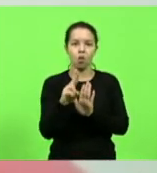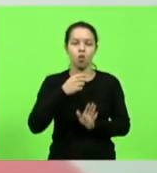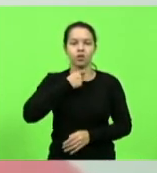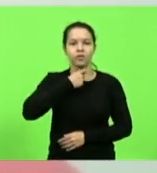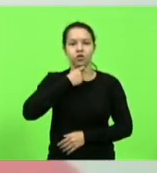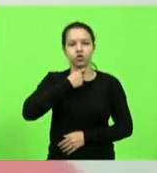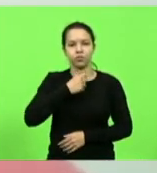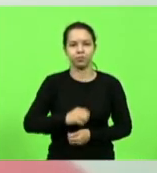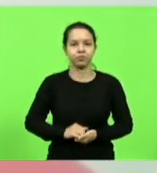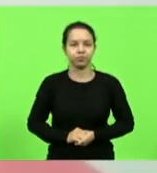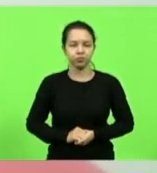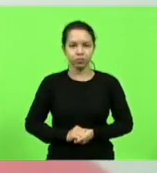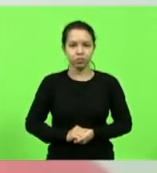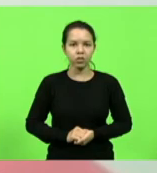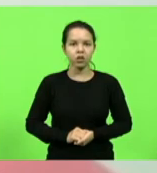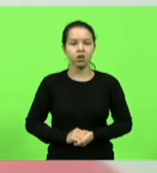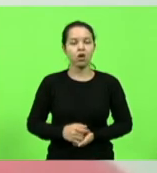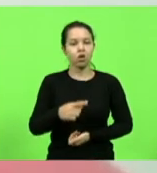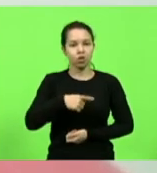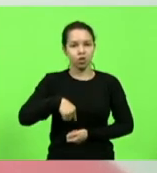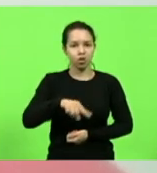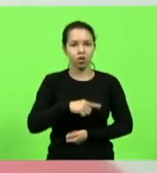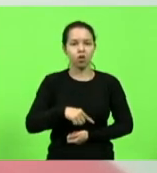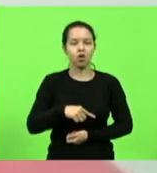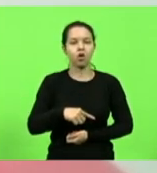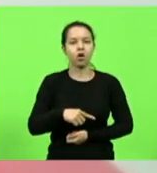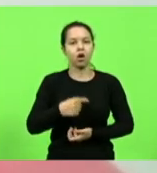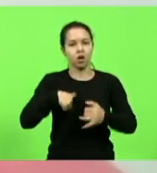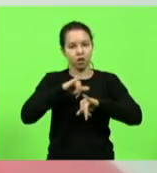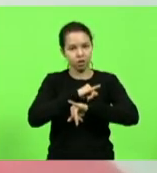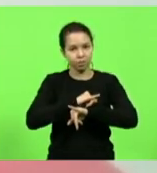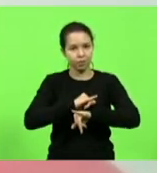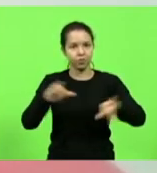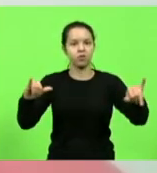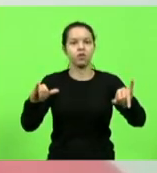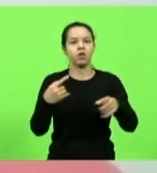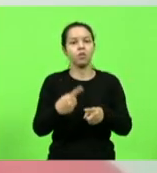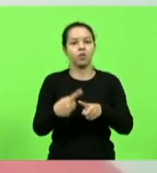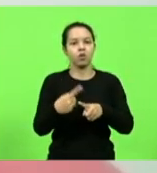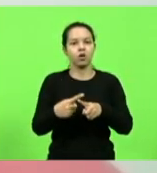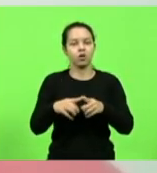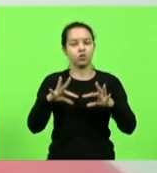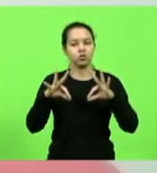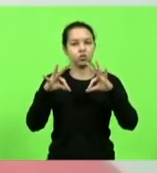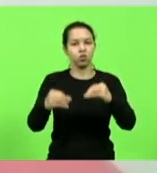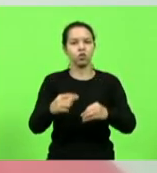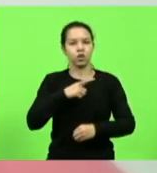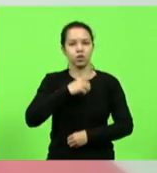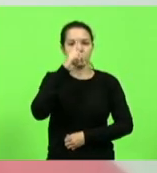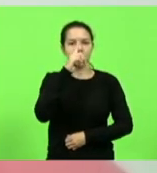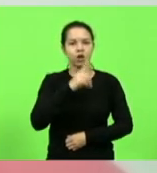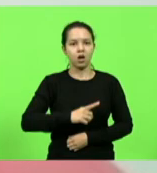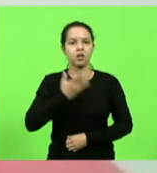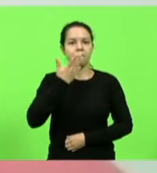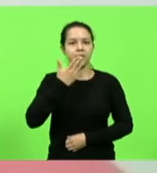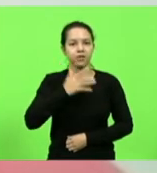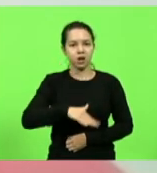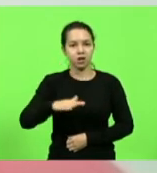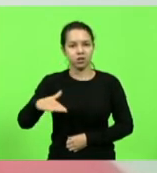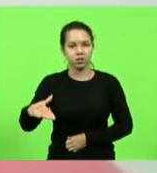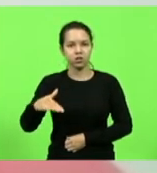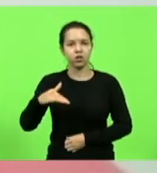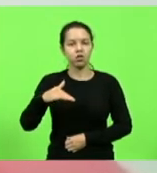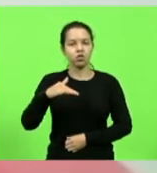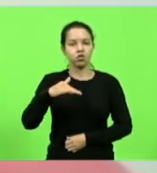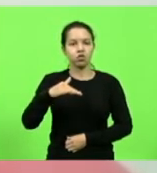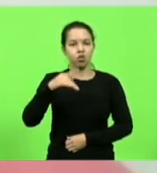quero fazer essa manifestação porque todos têm o direito à infância, todos têm direito à memória, todos